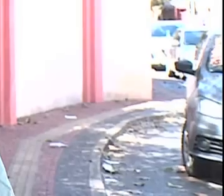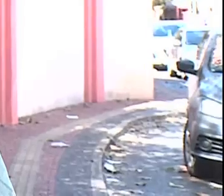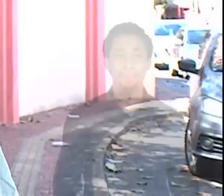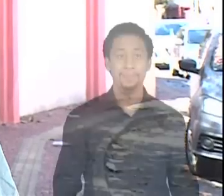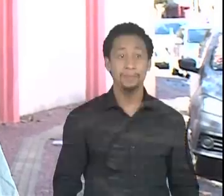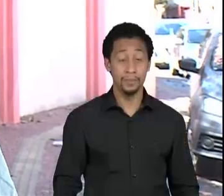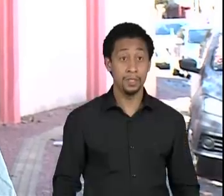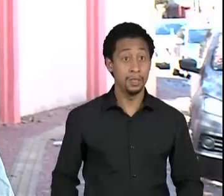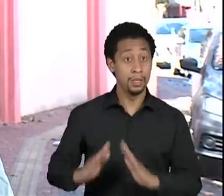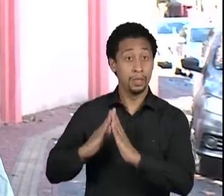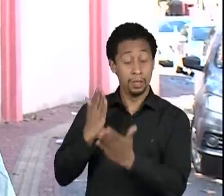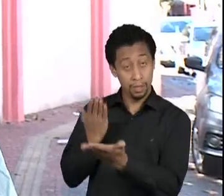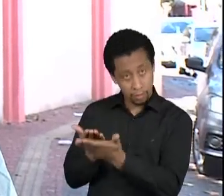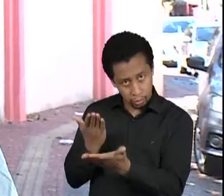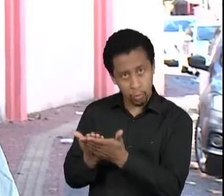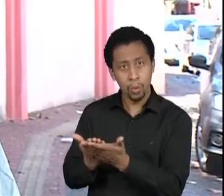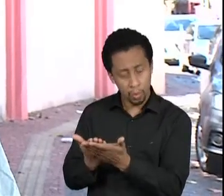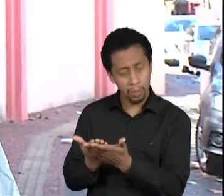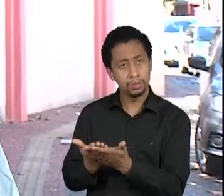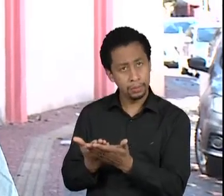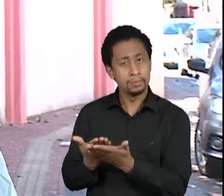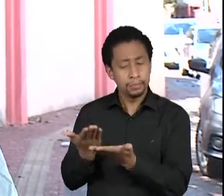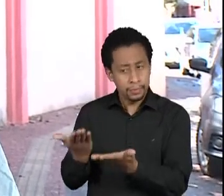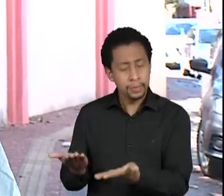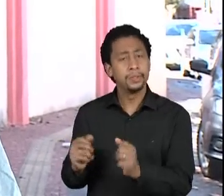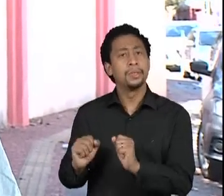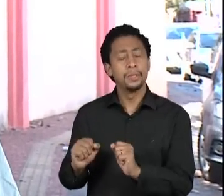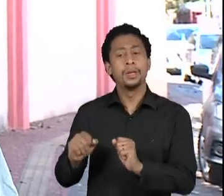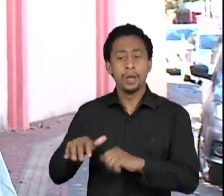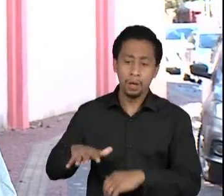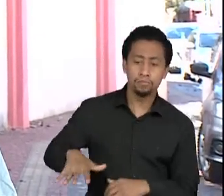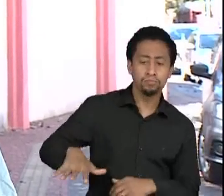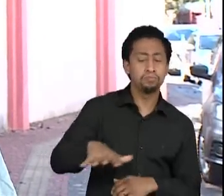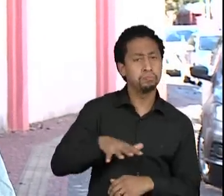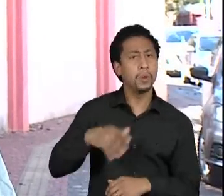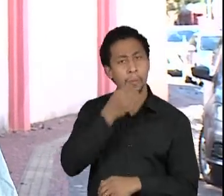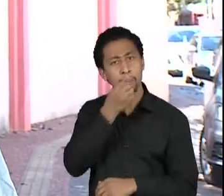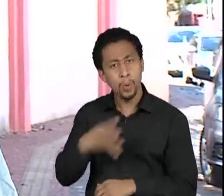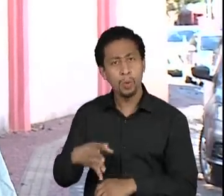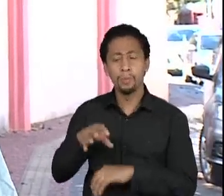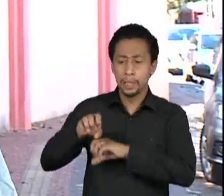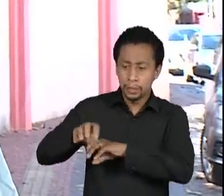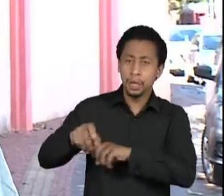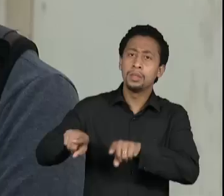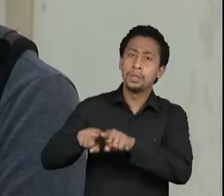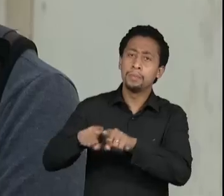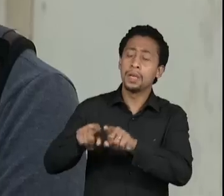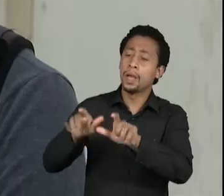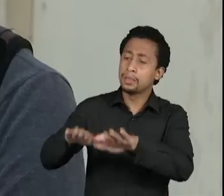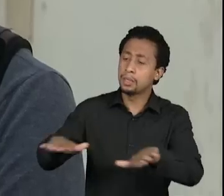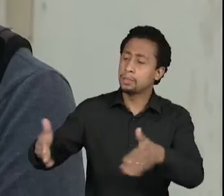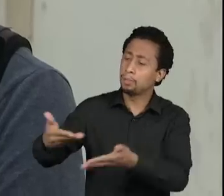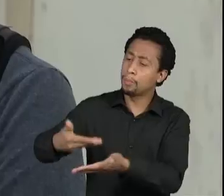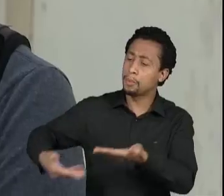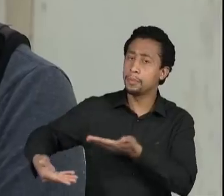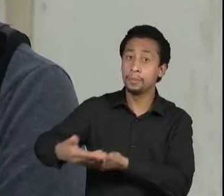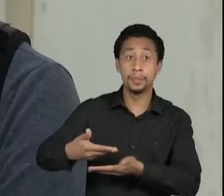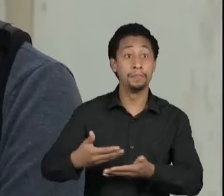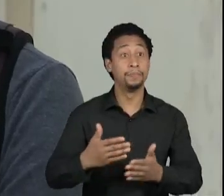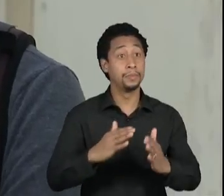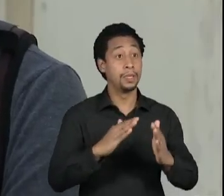A escola é um ambiente não só de ensino, mas de sociabilizar a criança também. A escola